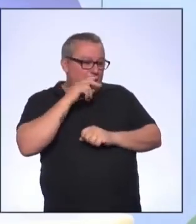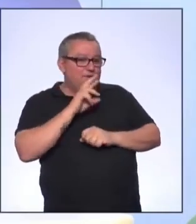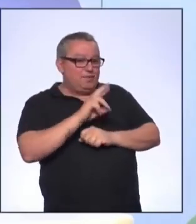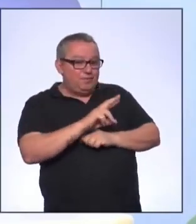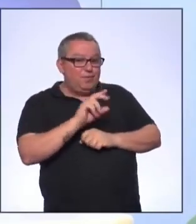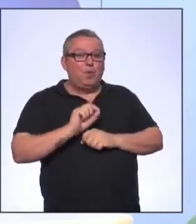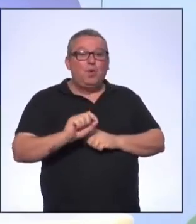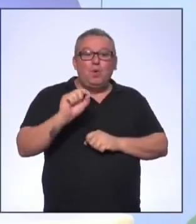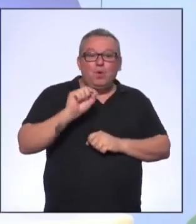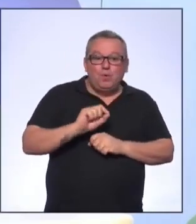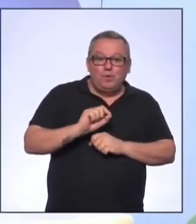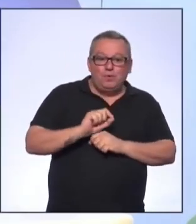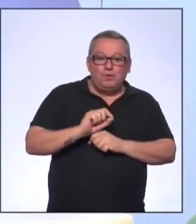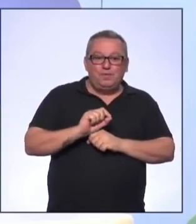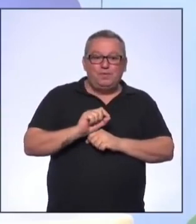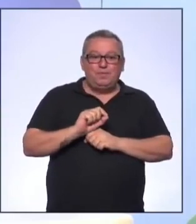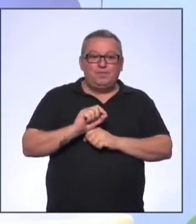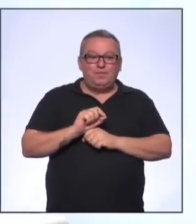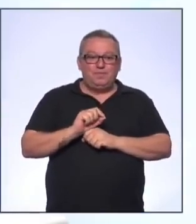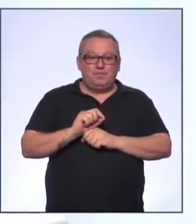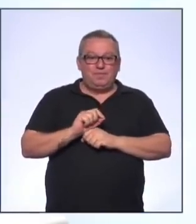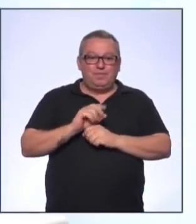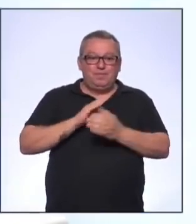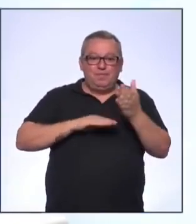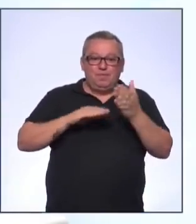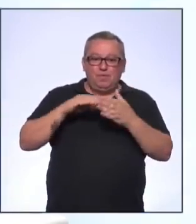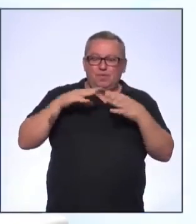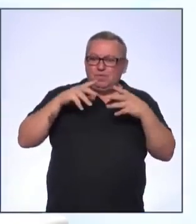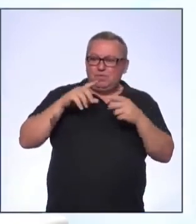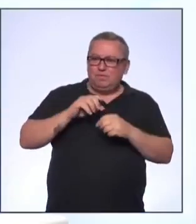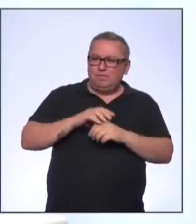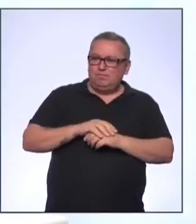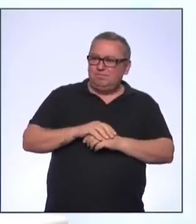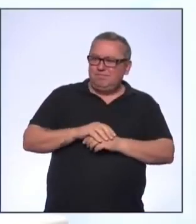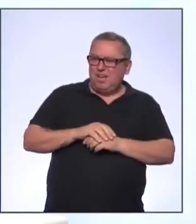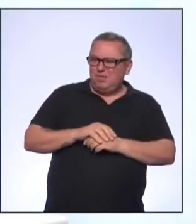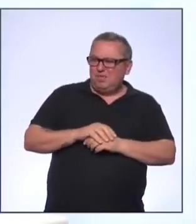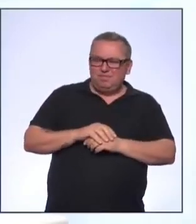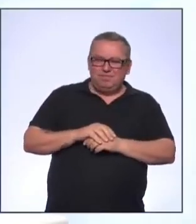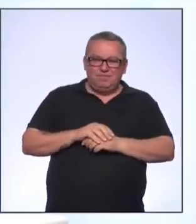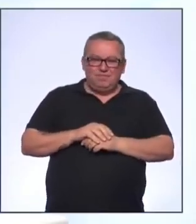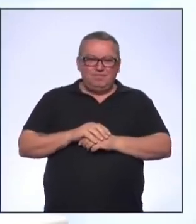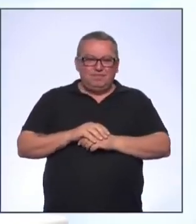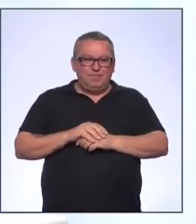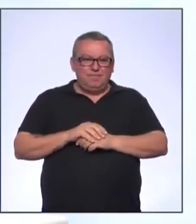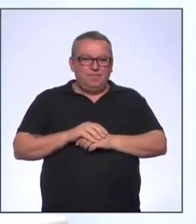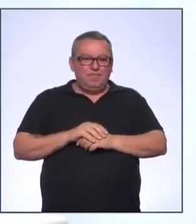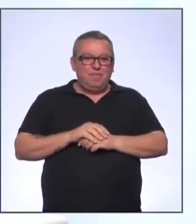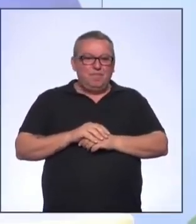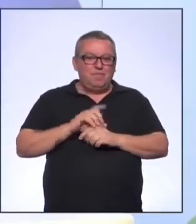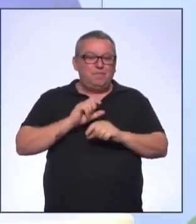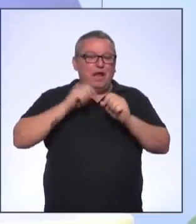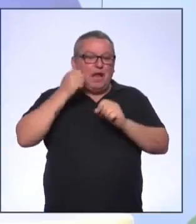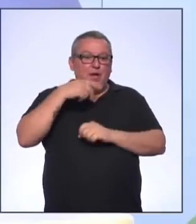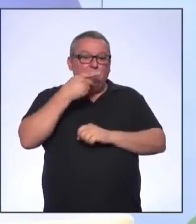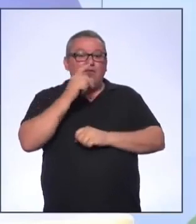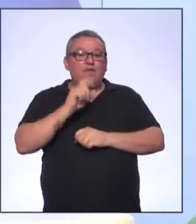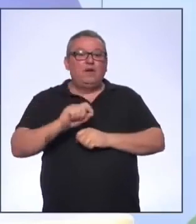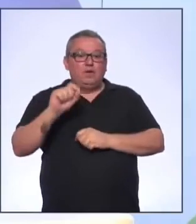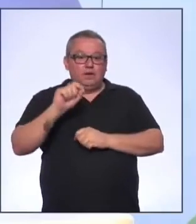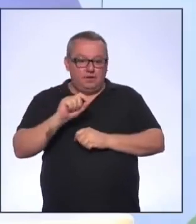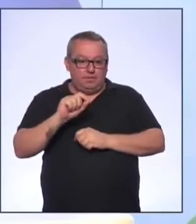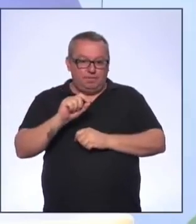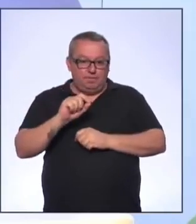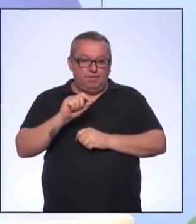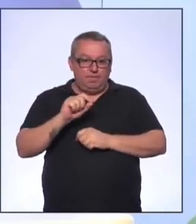pode contra-argumentar nessa situação? Todo mundo vai, não faço... Não me ocorre agora, professora. E aí a mãe diz o seguinte, né?